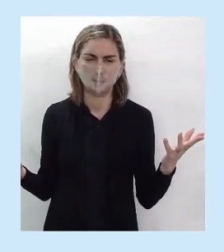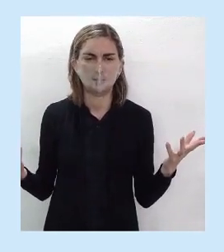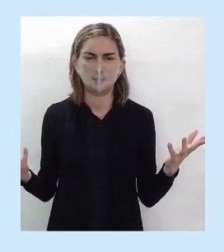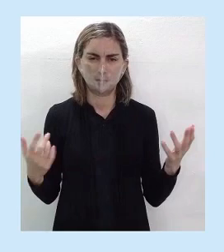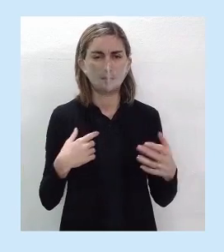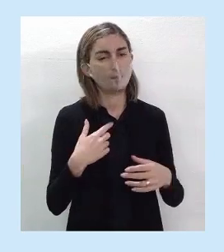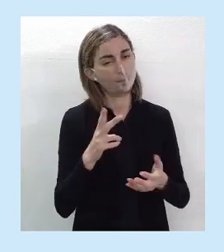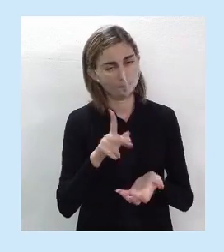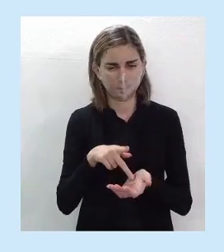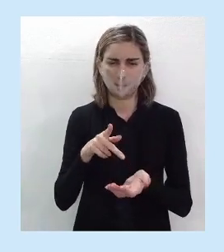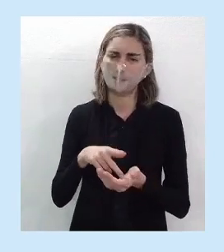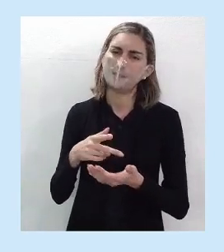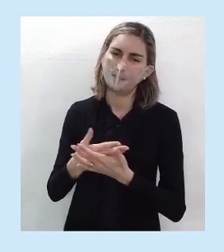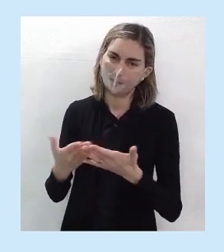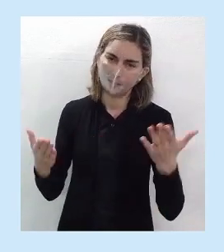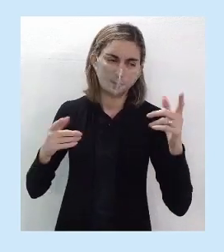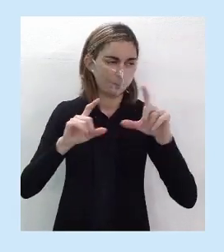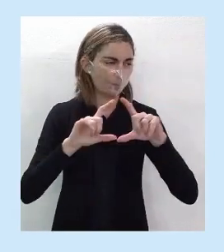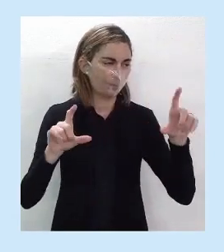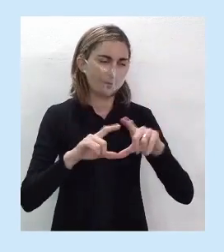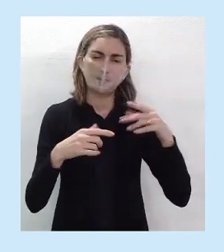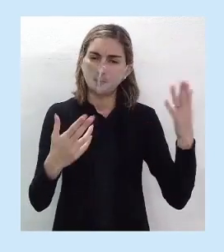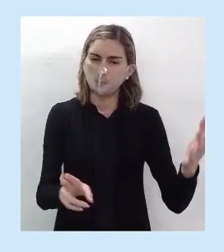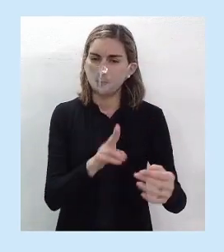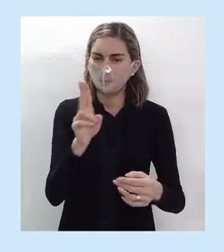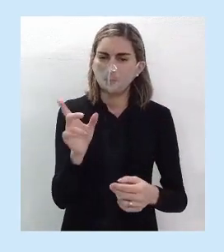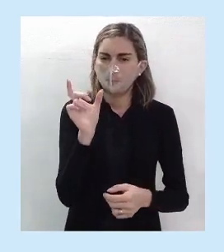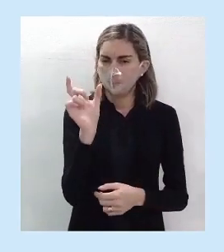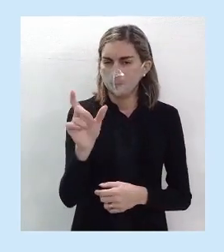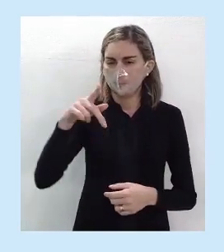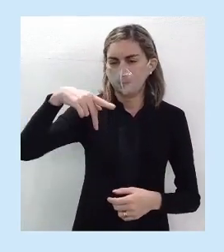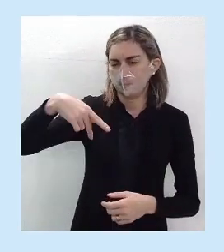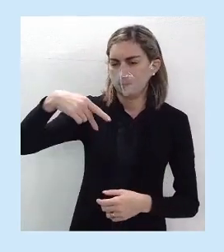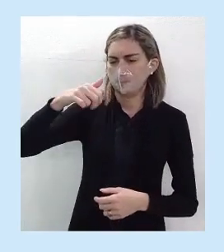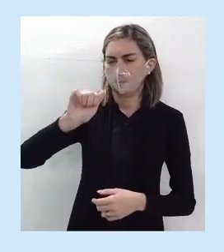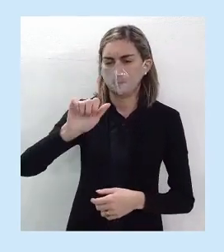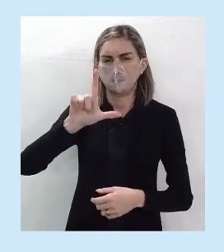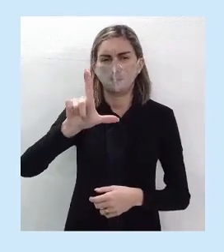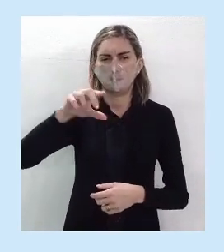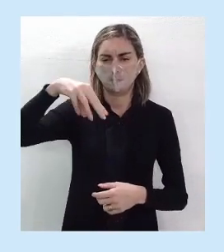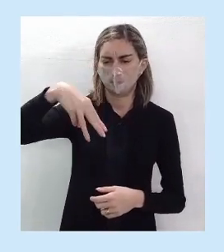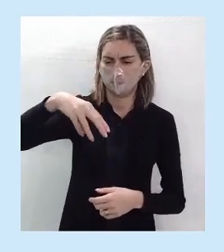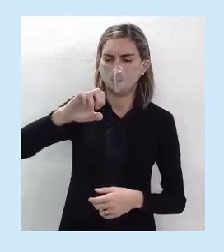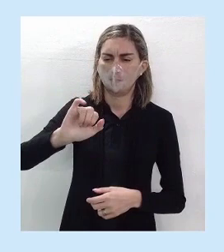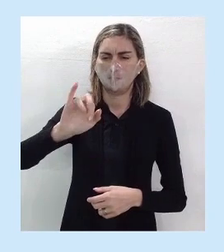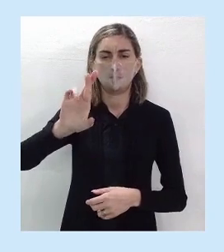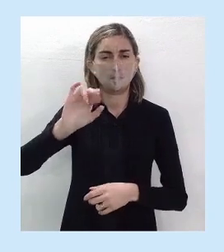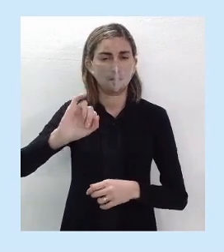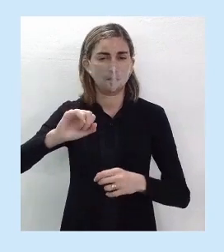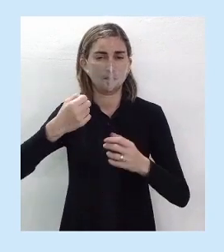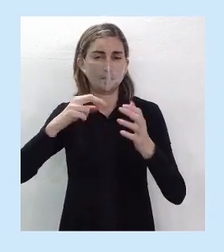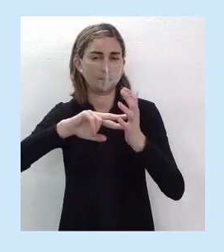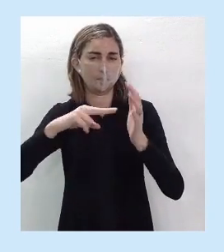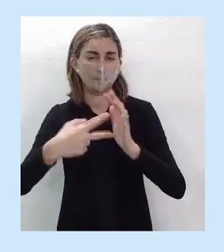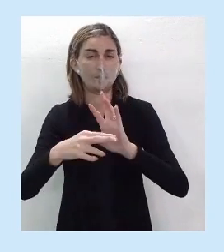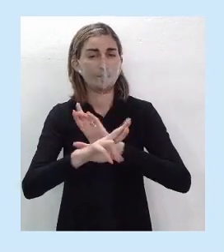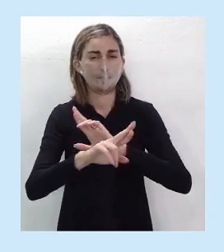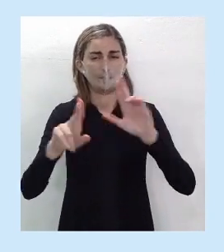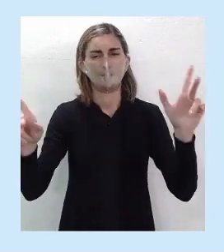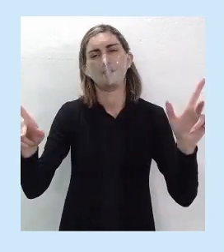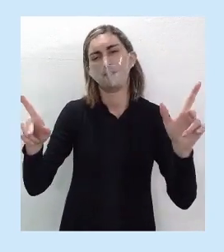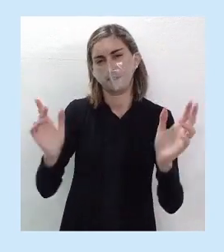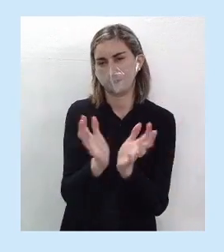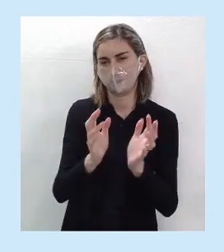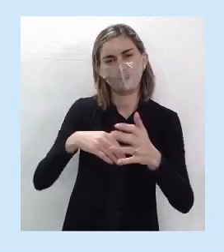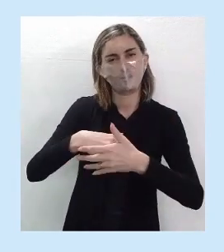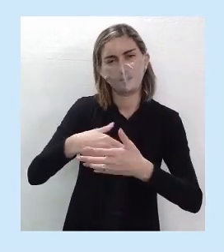na verdade, o que a gente tem aí é o uso da palavra Palmeiras, não é? Com um significado diferente. Então, a ideia